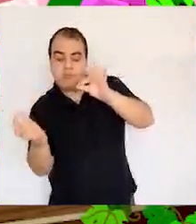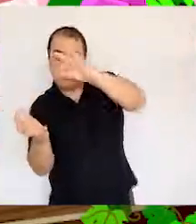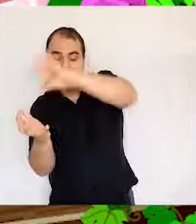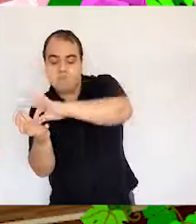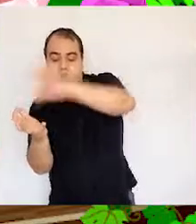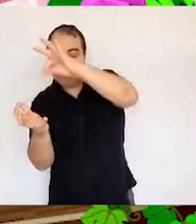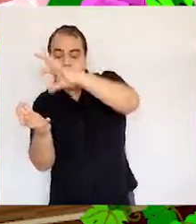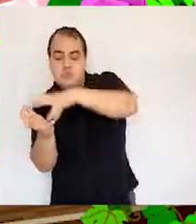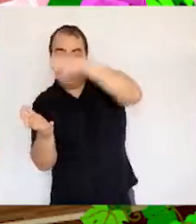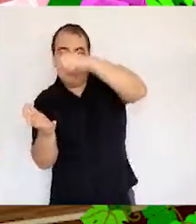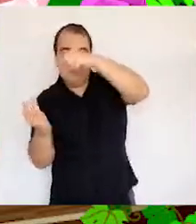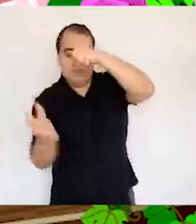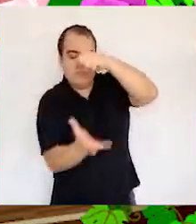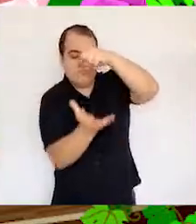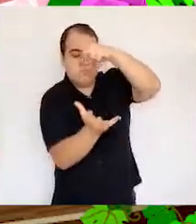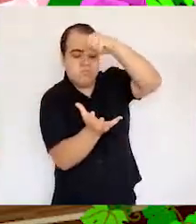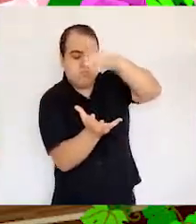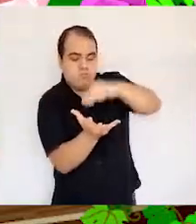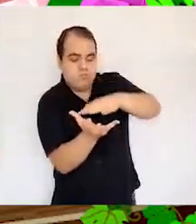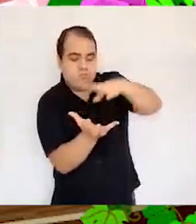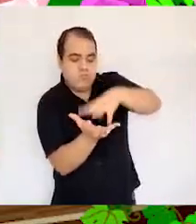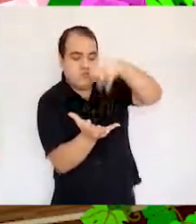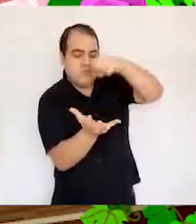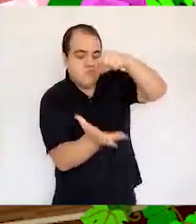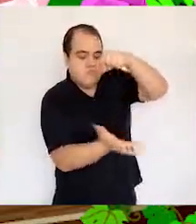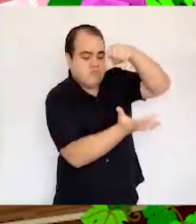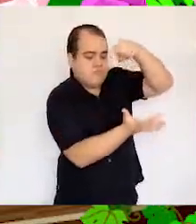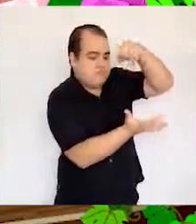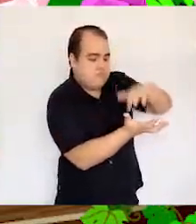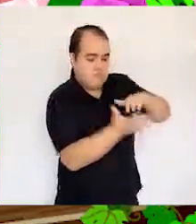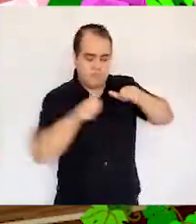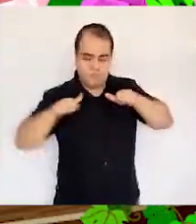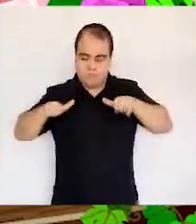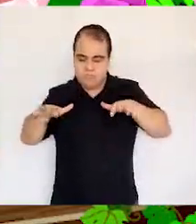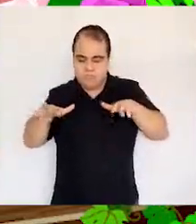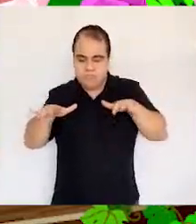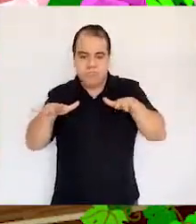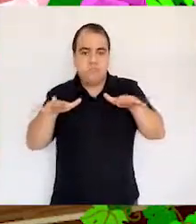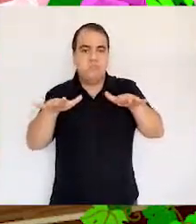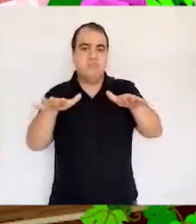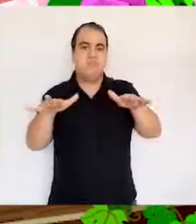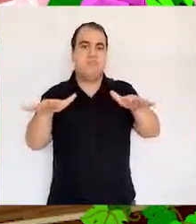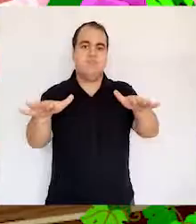A belice, yo, yo, yo, yo.